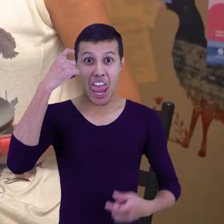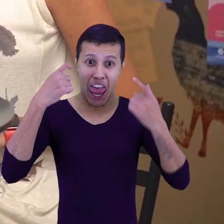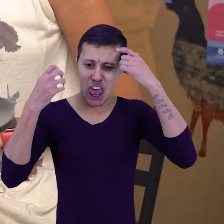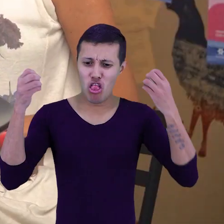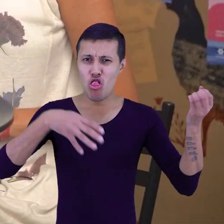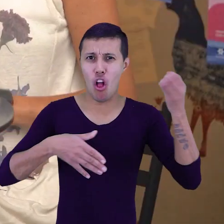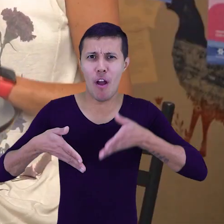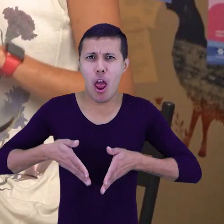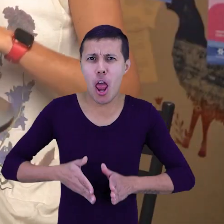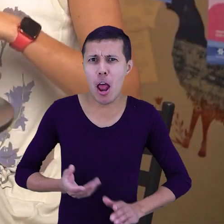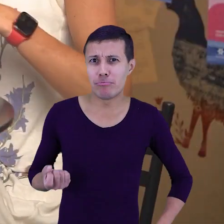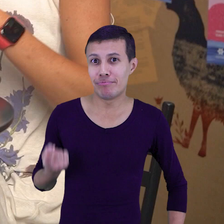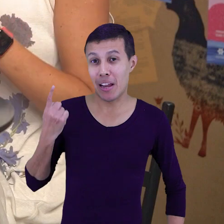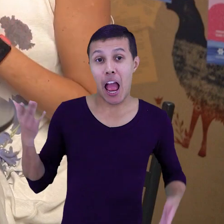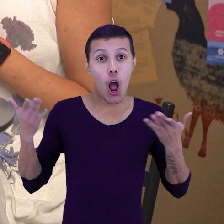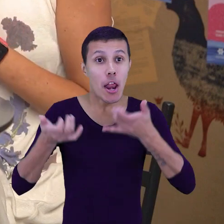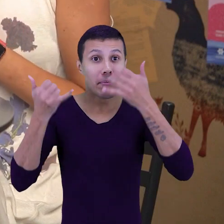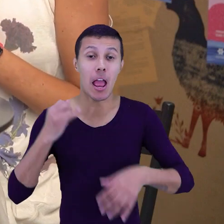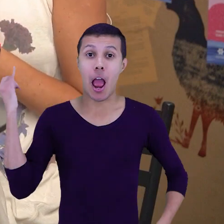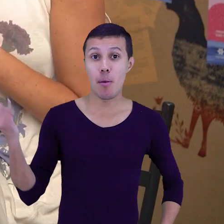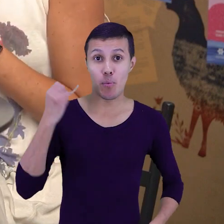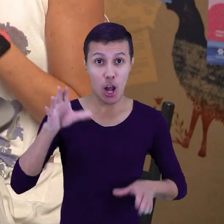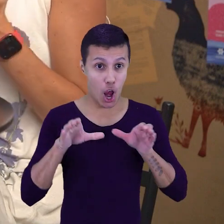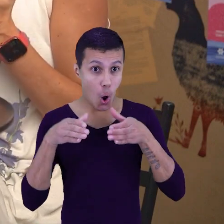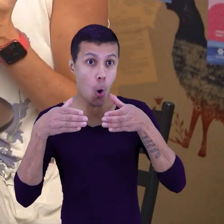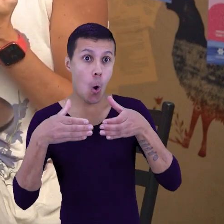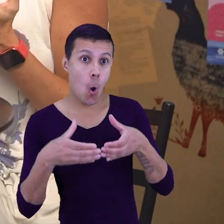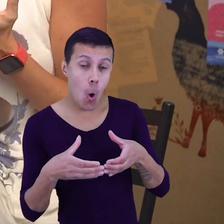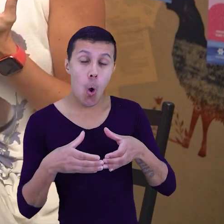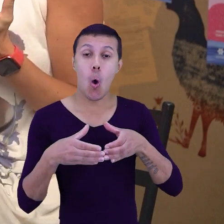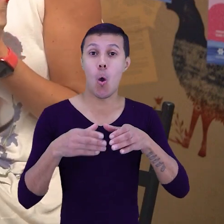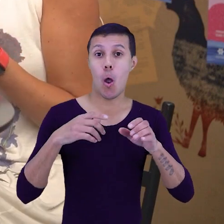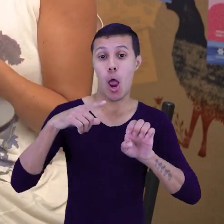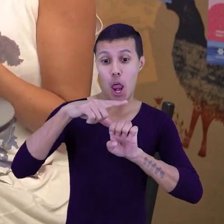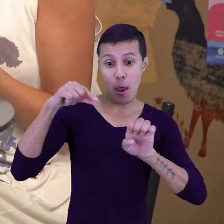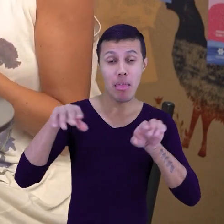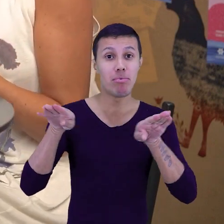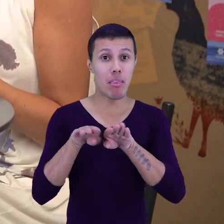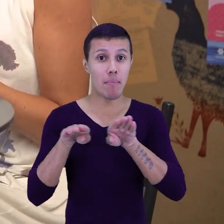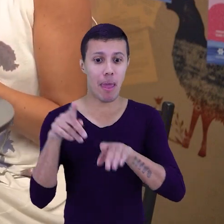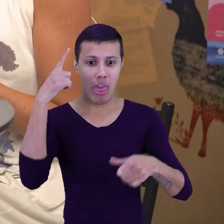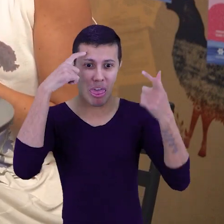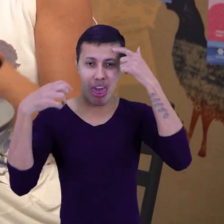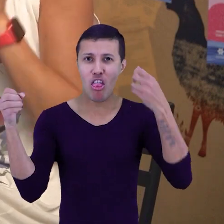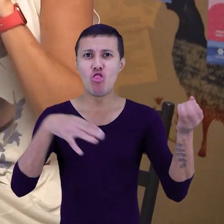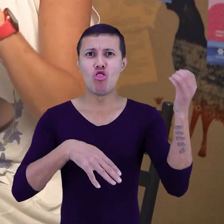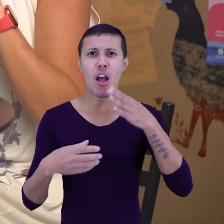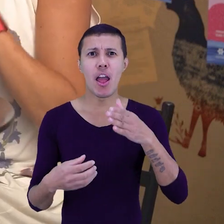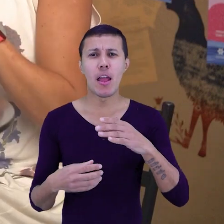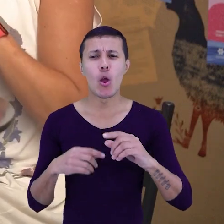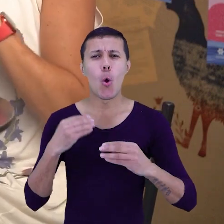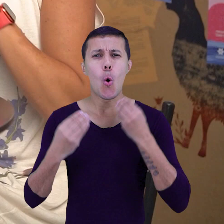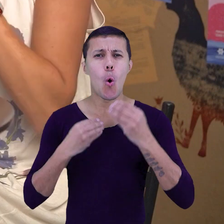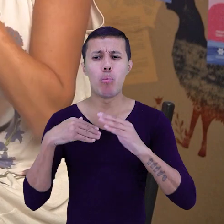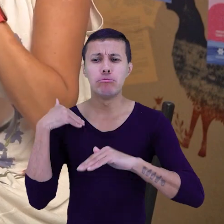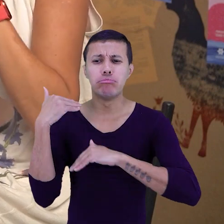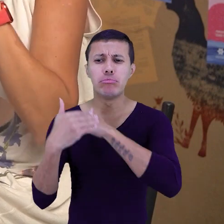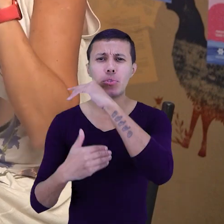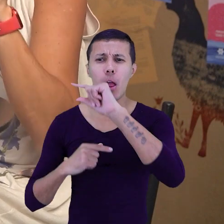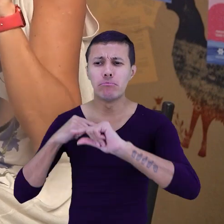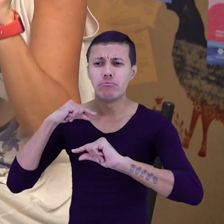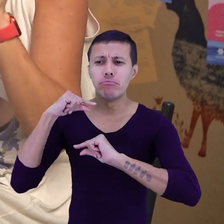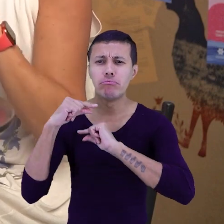O Inovar é um parto fora do eixo. Agora vai falar da importância das comunidades de empreendedorismo e inovação, com quem constrói